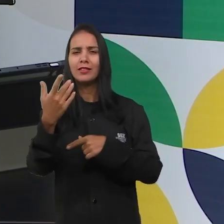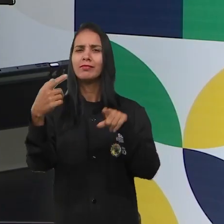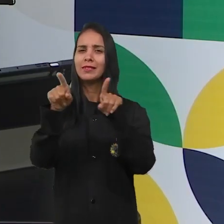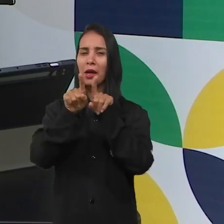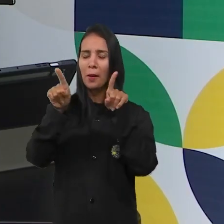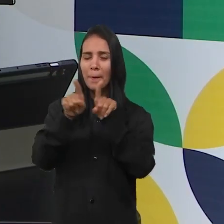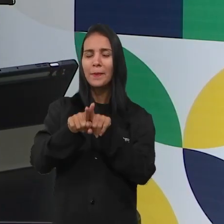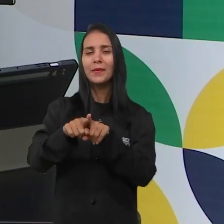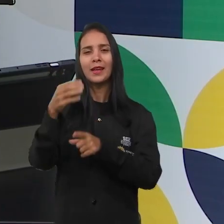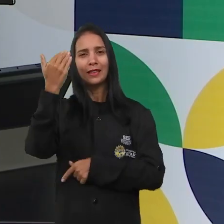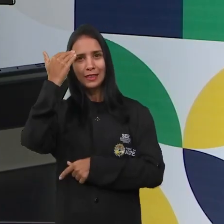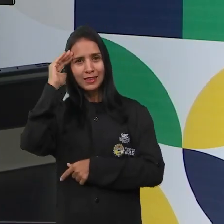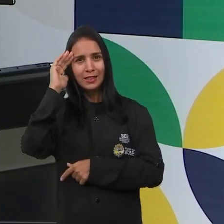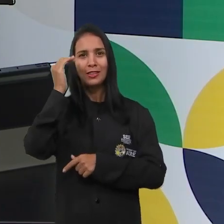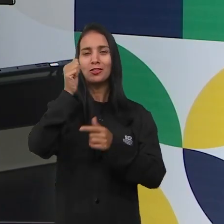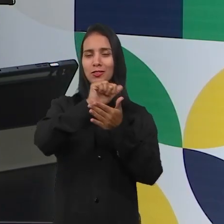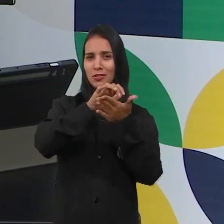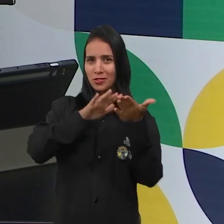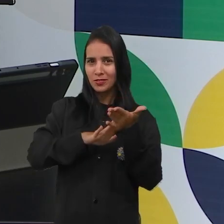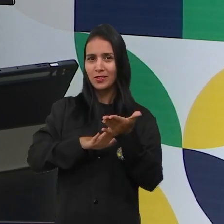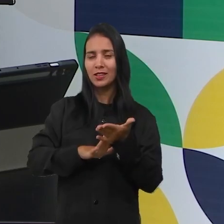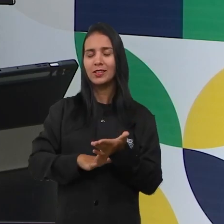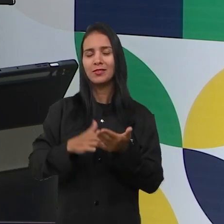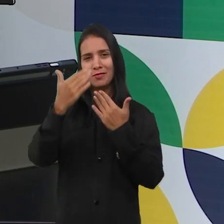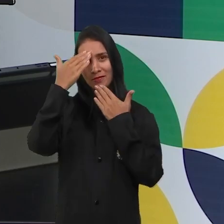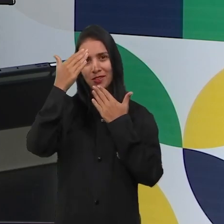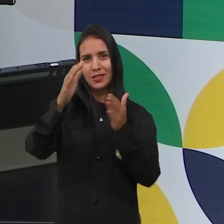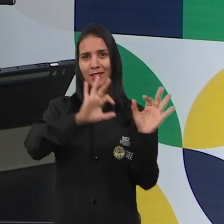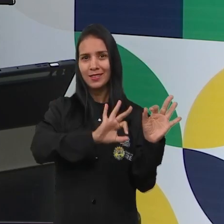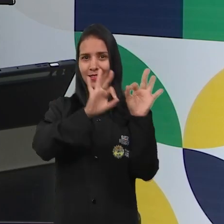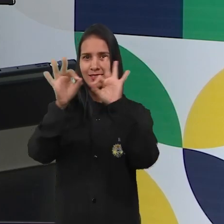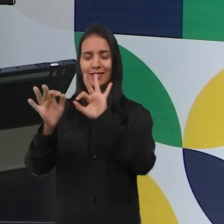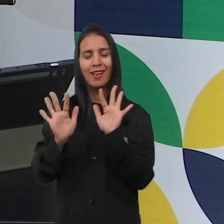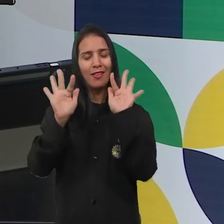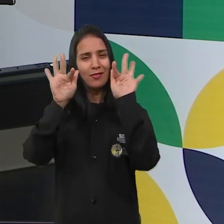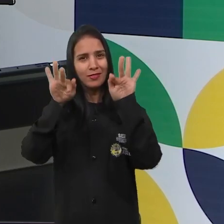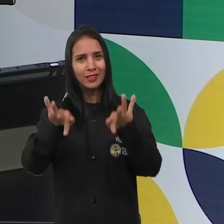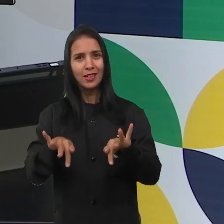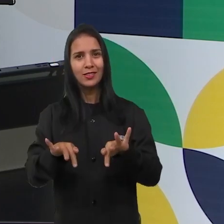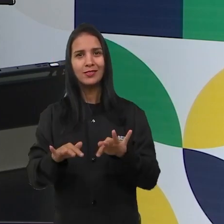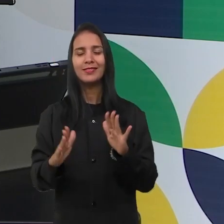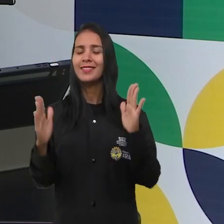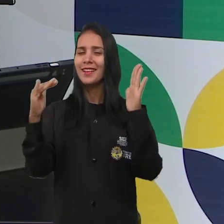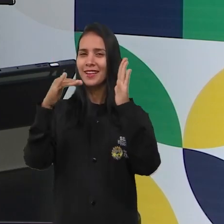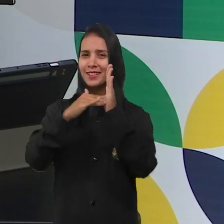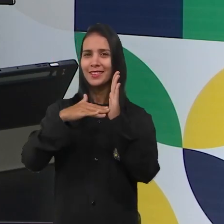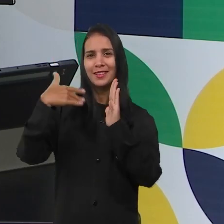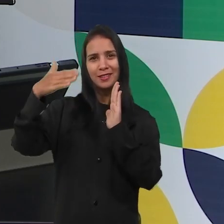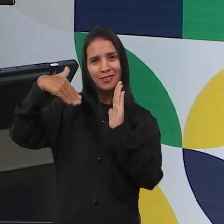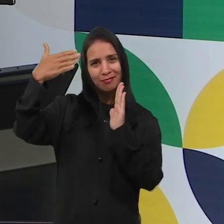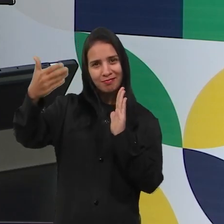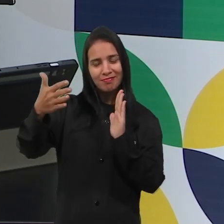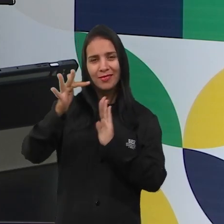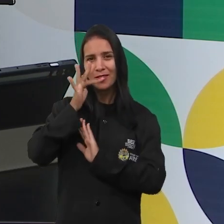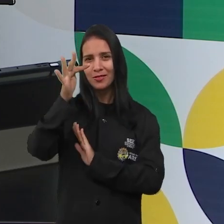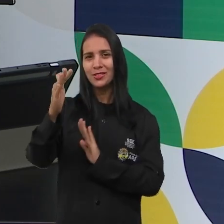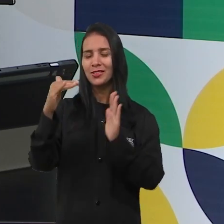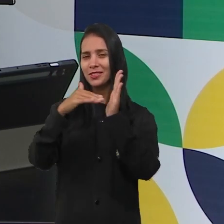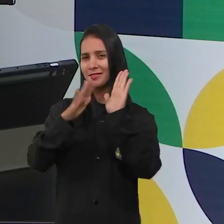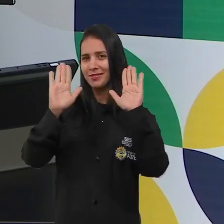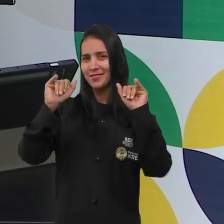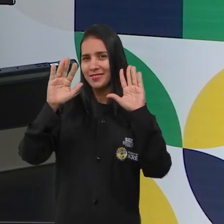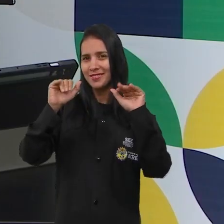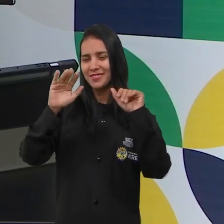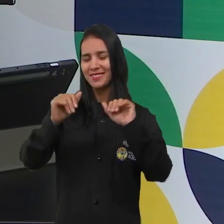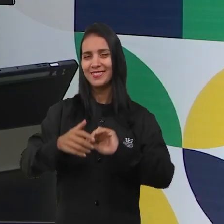esse problema. Eu agradeço por você ter ficado conosco aqui até o final da aula. Nos veremos em outras oportunidades. Até lá!